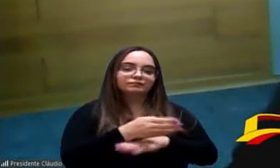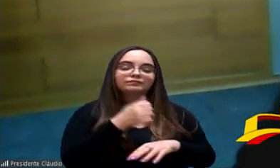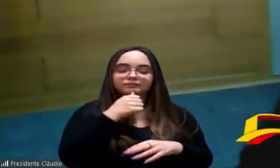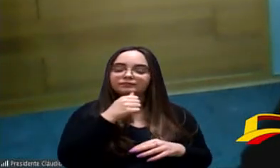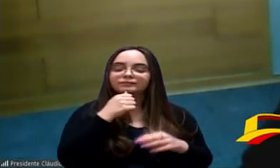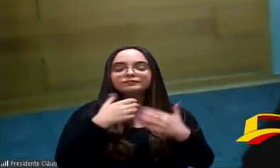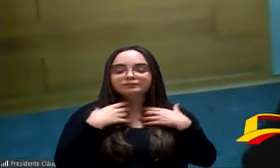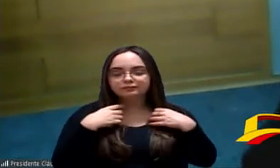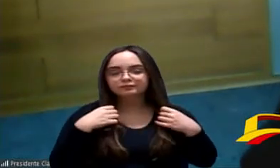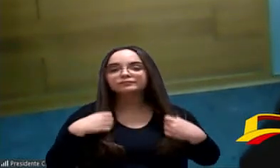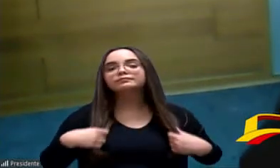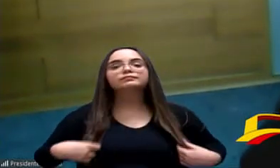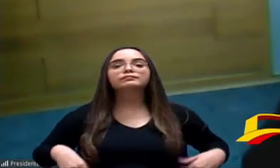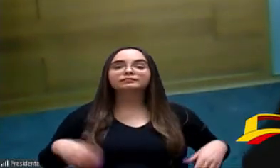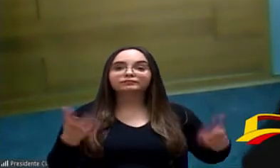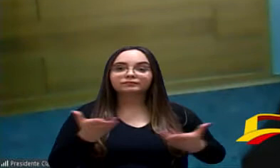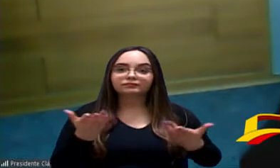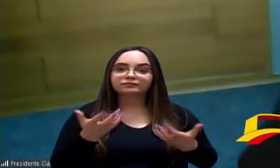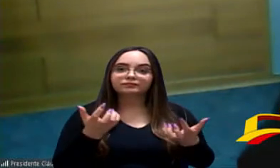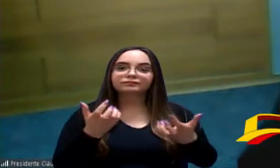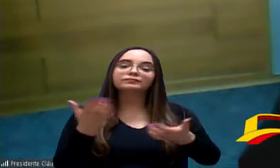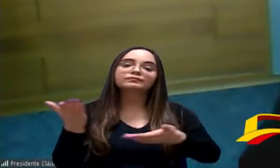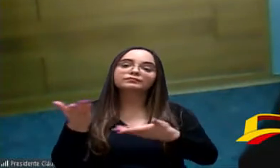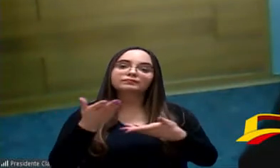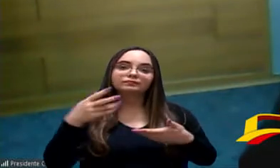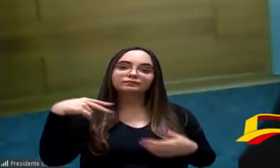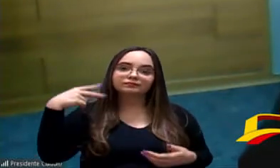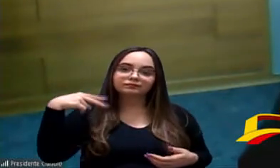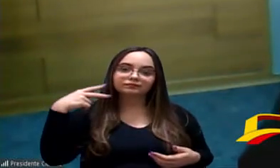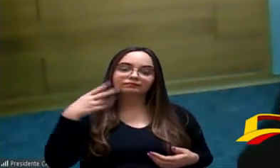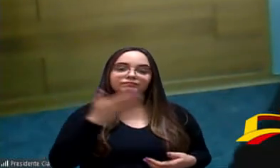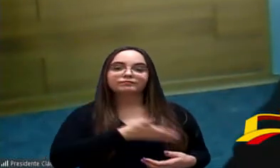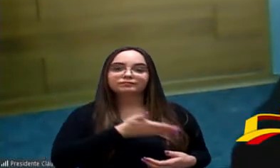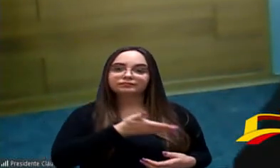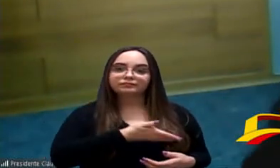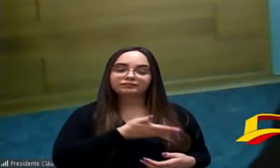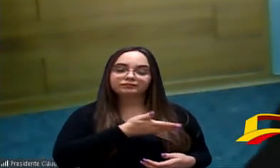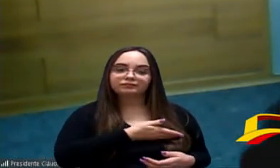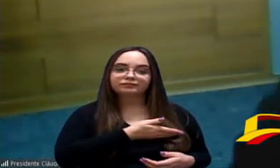Nesse momento, eu gostaria de convidar o nosso vereador e amigo,